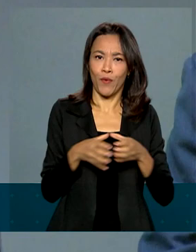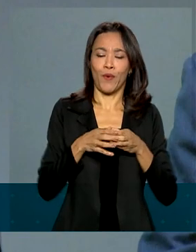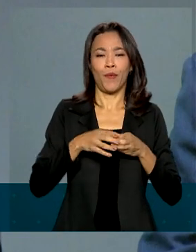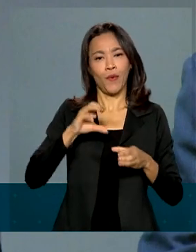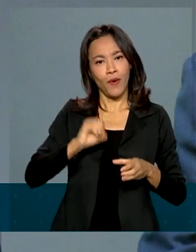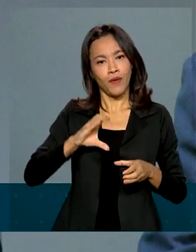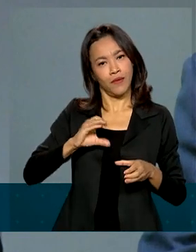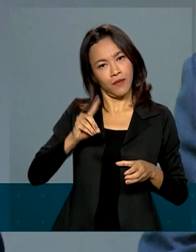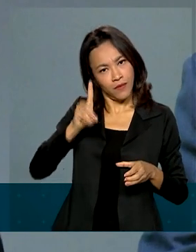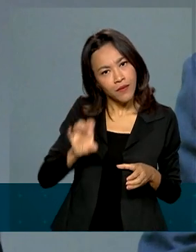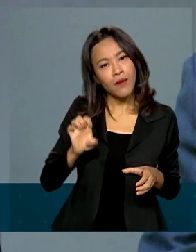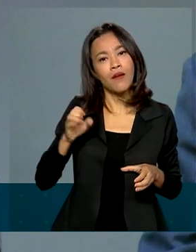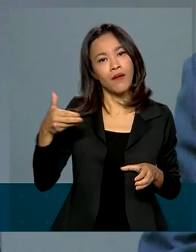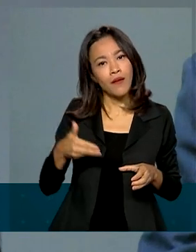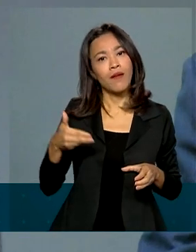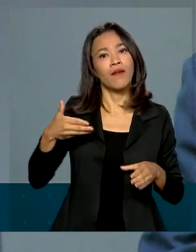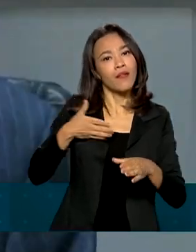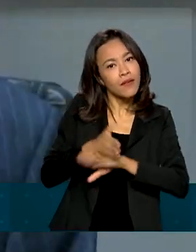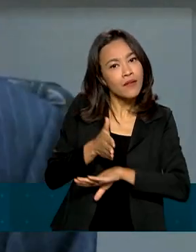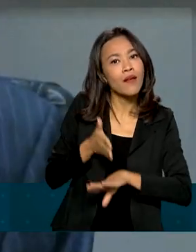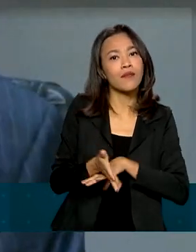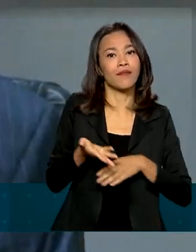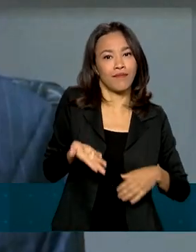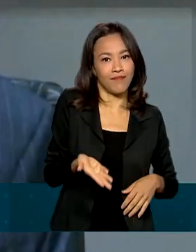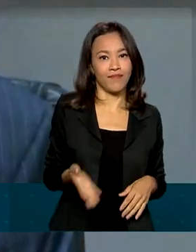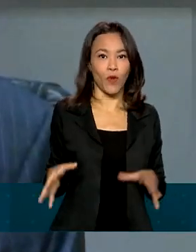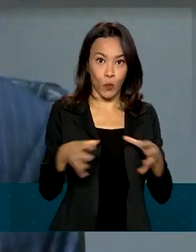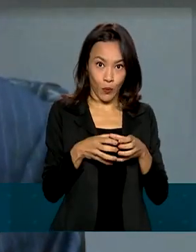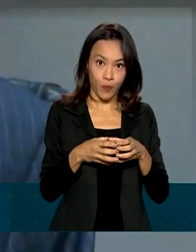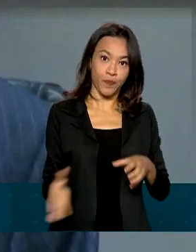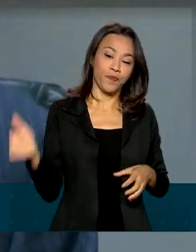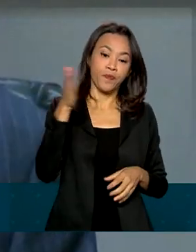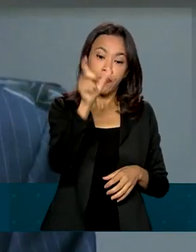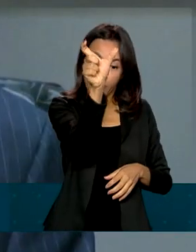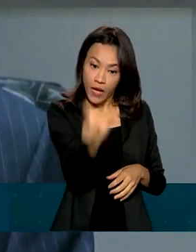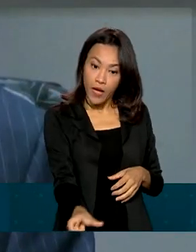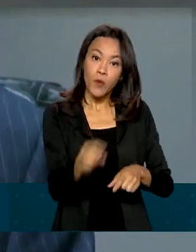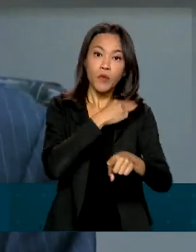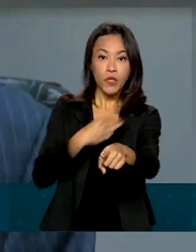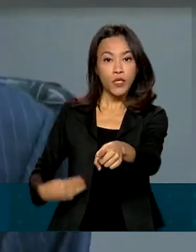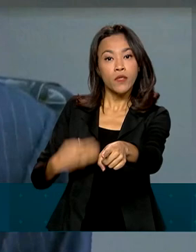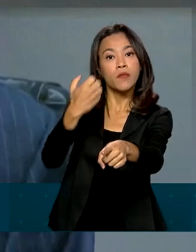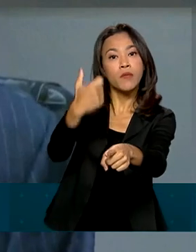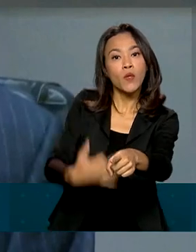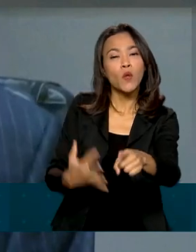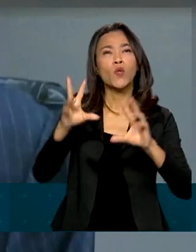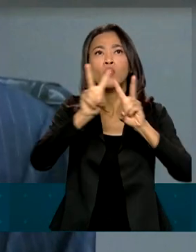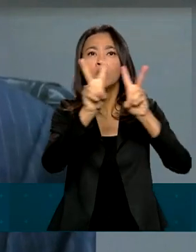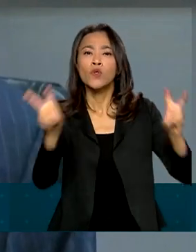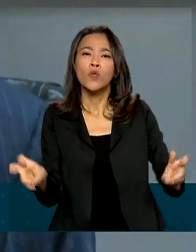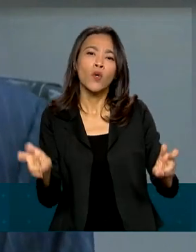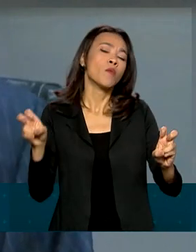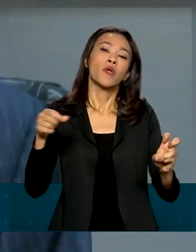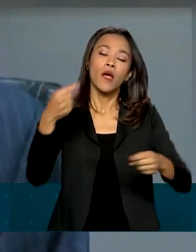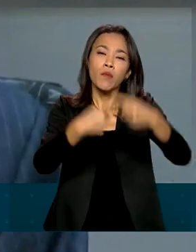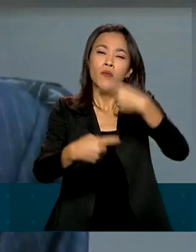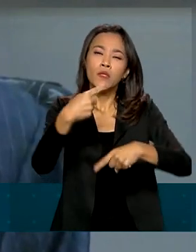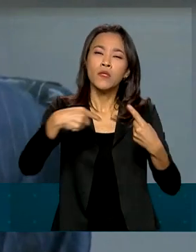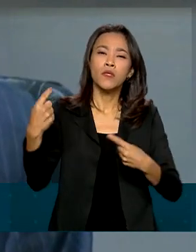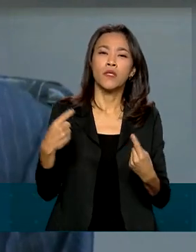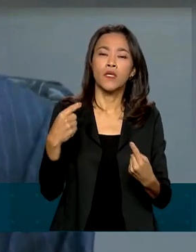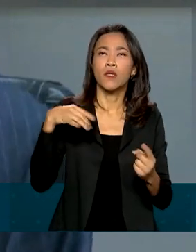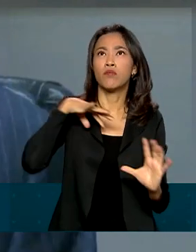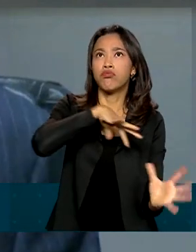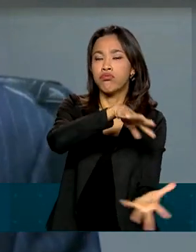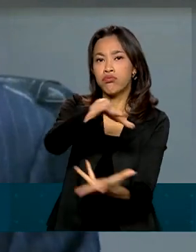roadmap para o acesso à OCDE. O ministro Paulo Guedes também falou sobre o contexto geopolítico e defendeu a importância